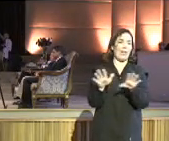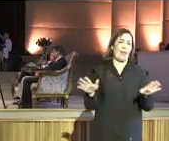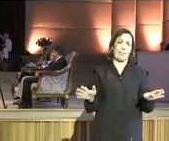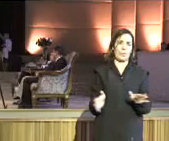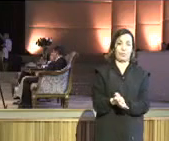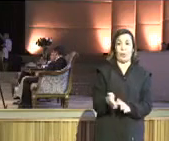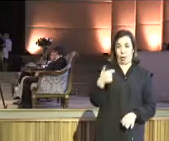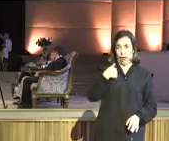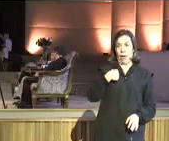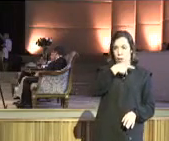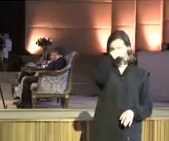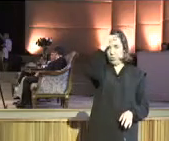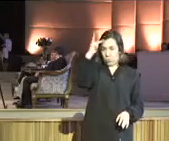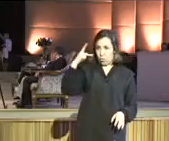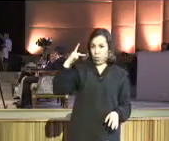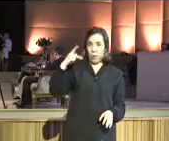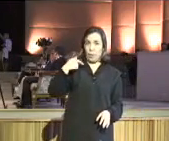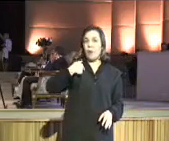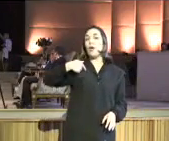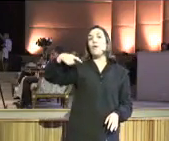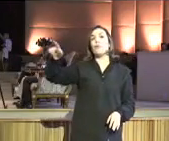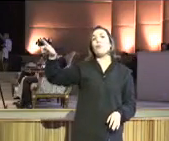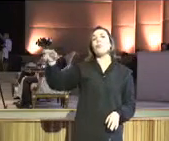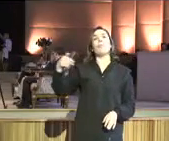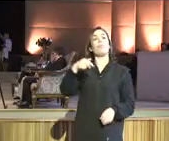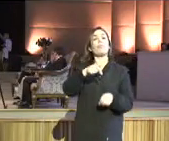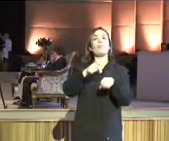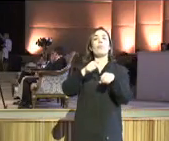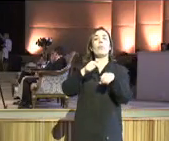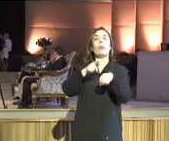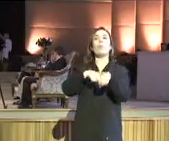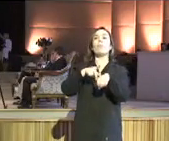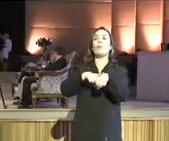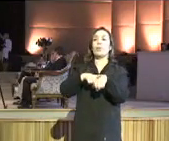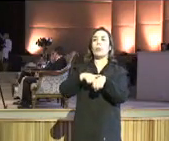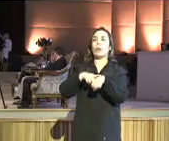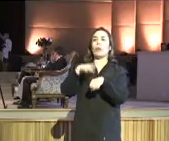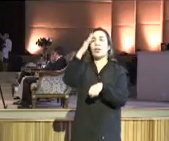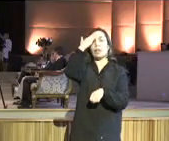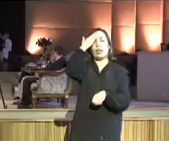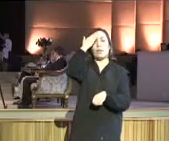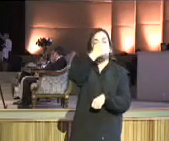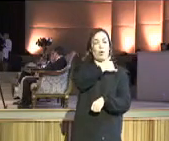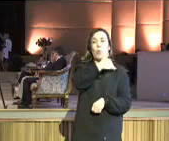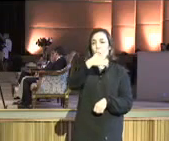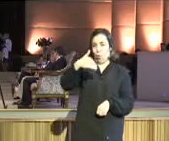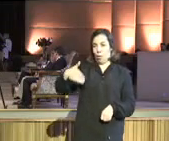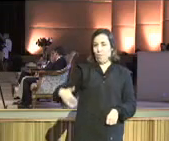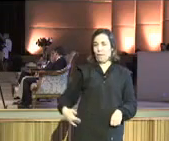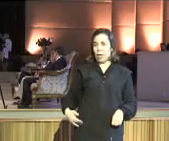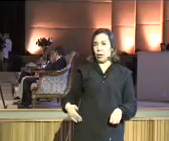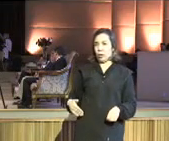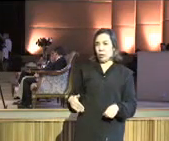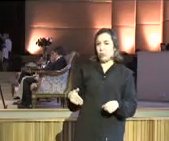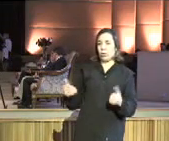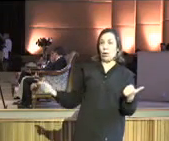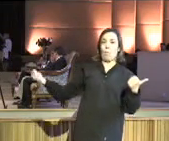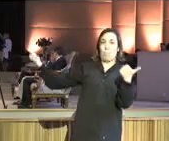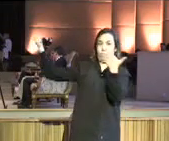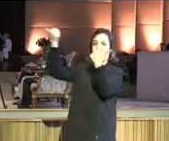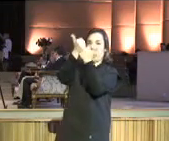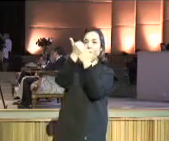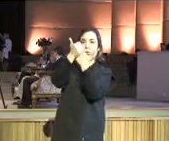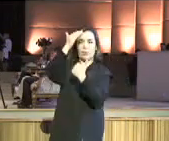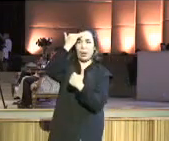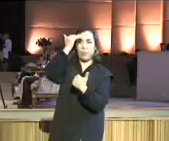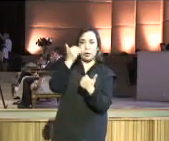de um governador. Um governador estava passando o cargo para outro que ia